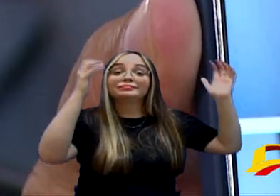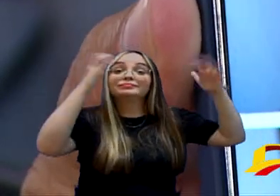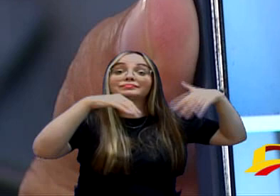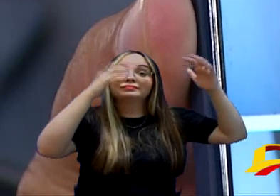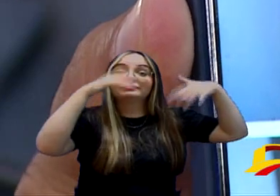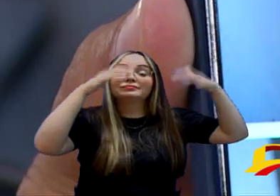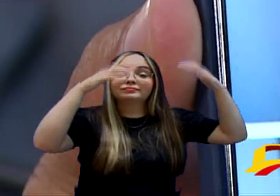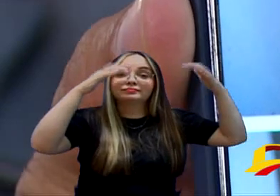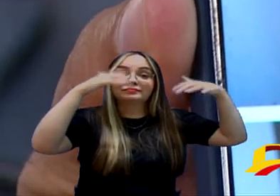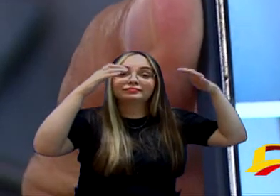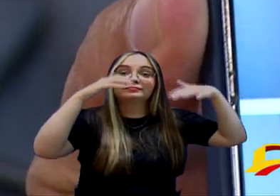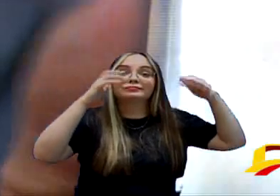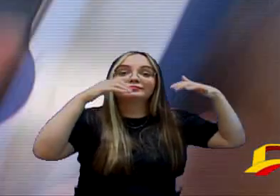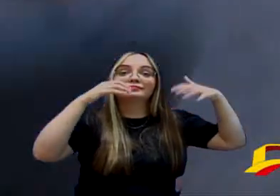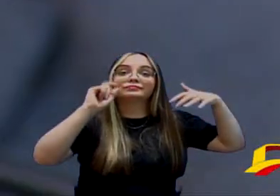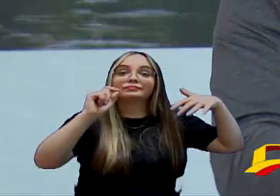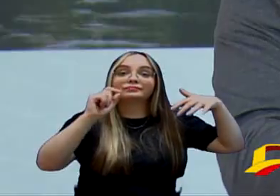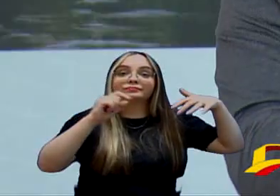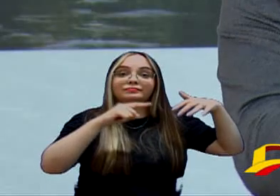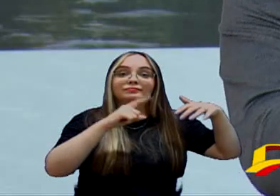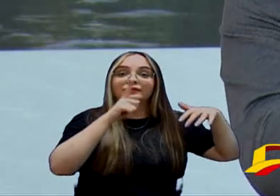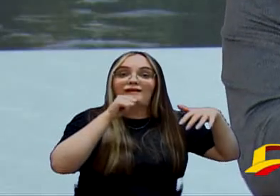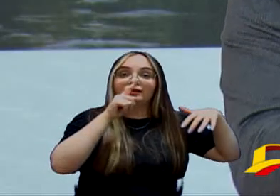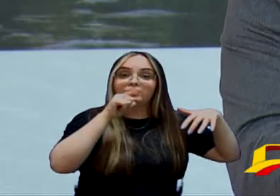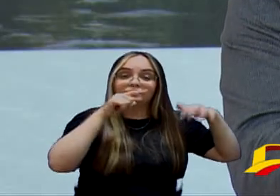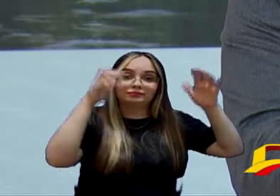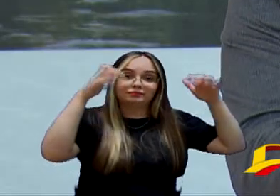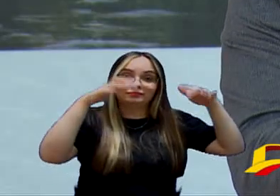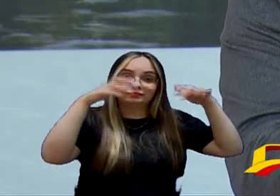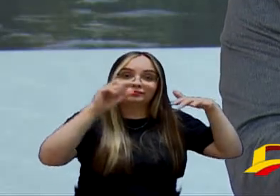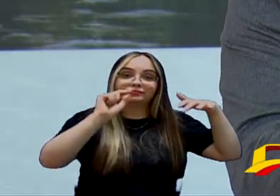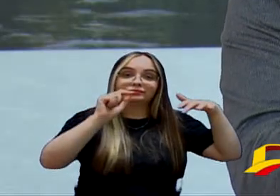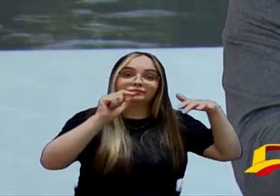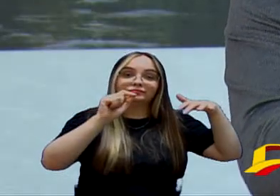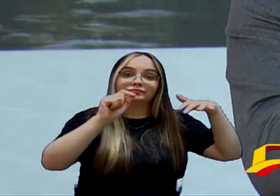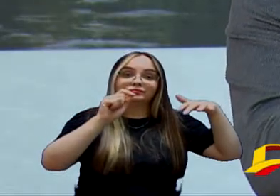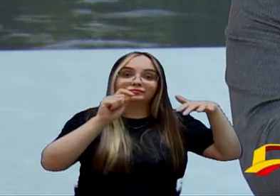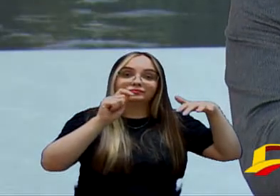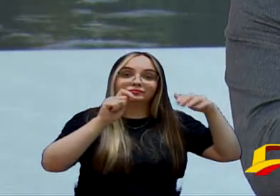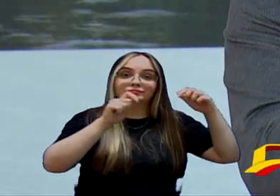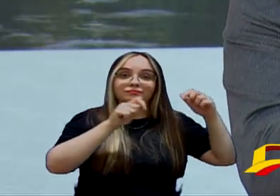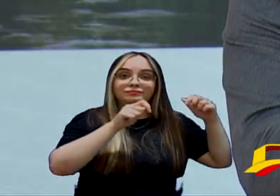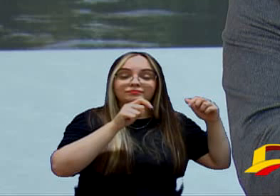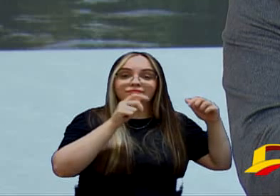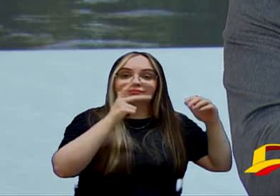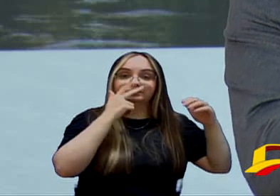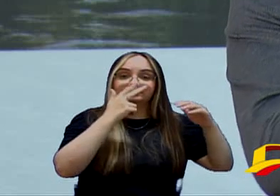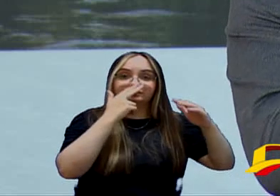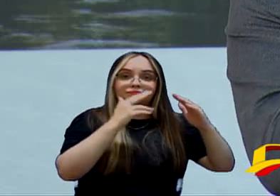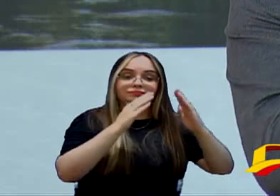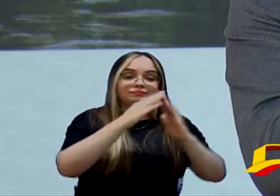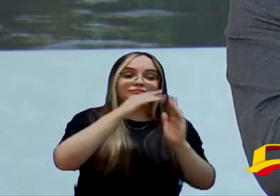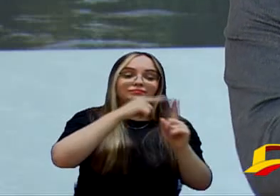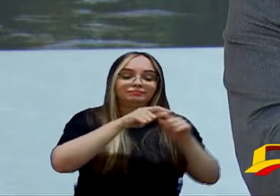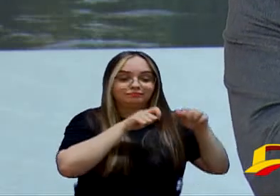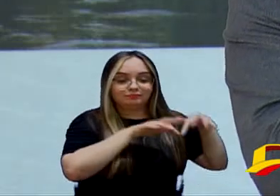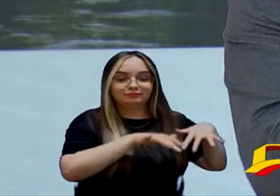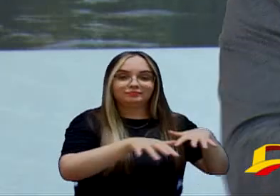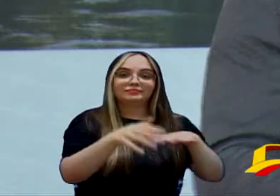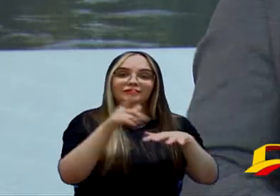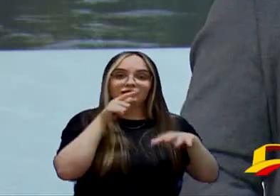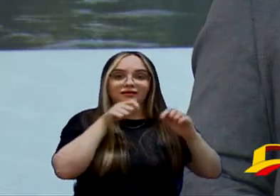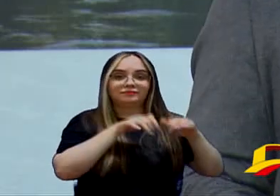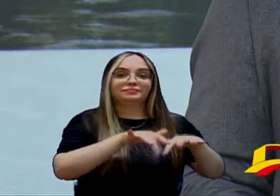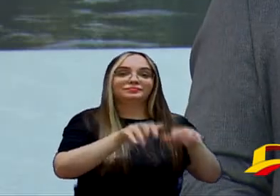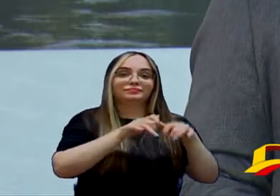loteamento tá provocando com que essas águas as chuvas acabem indo parar na igreja olha a situação